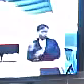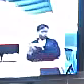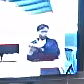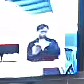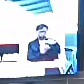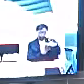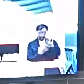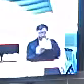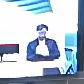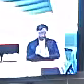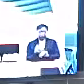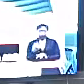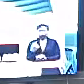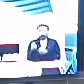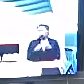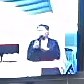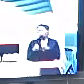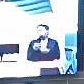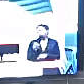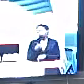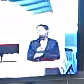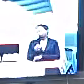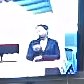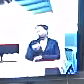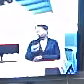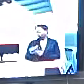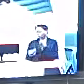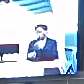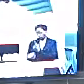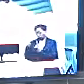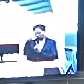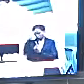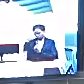uma uma para idoso ou é só para